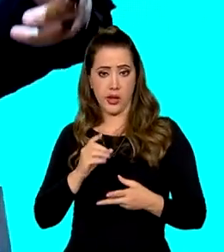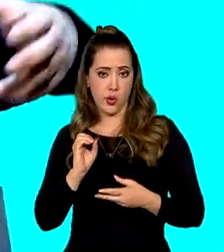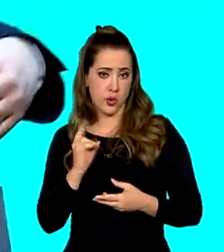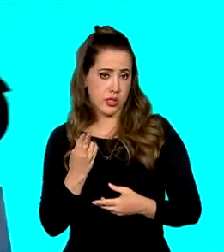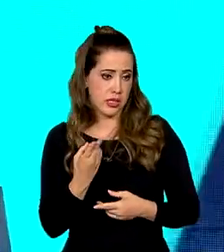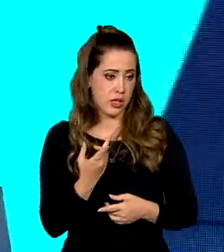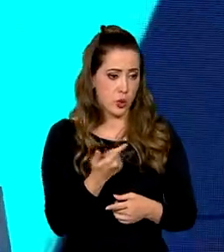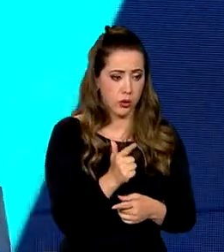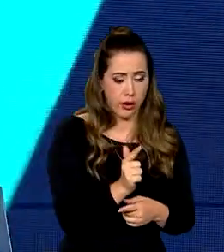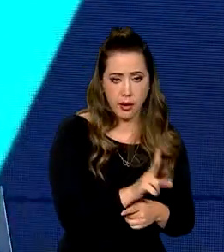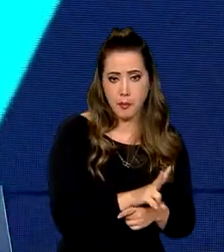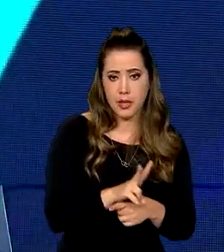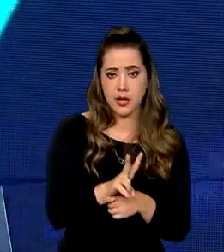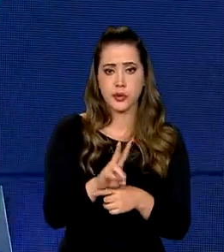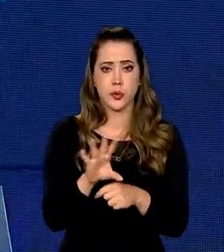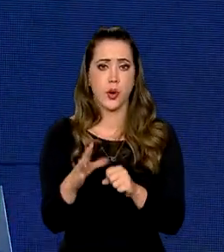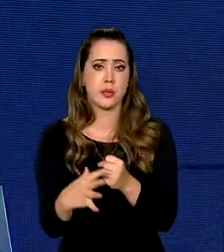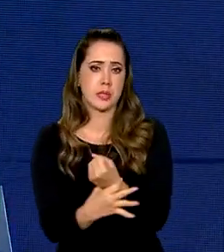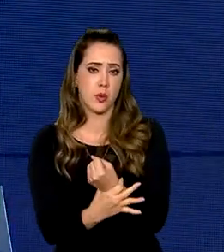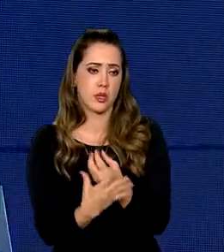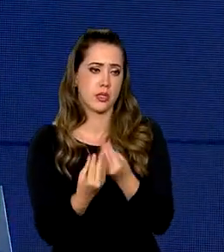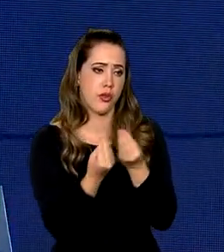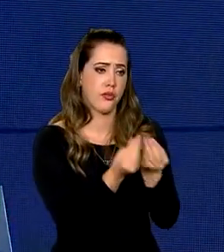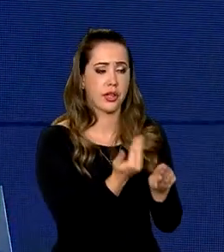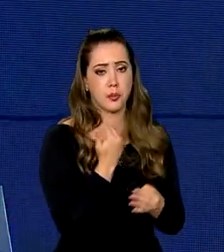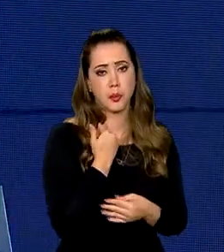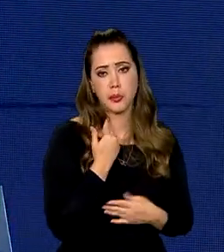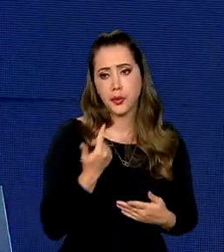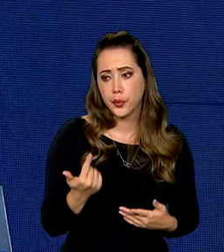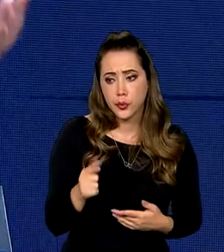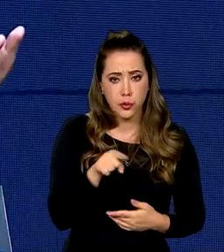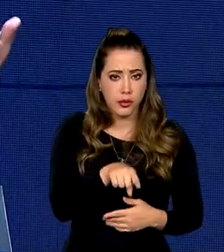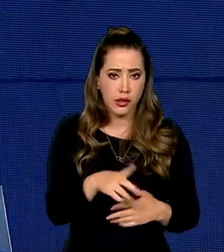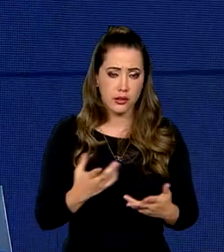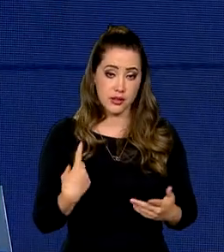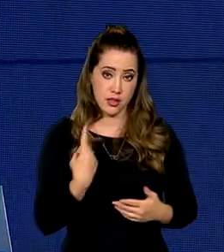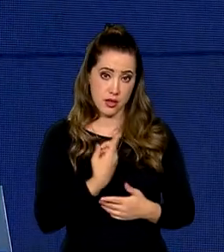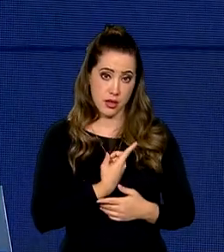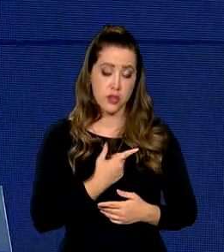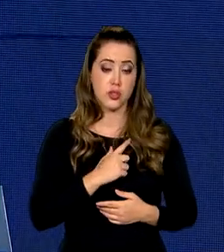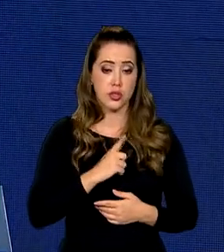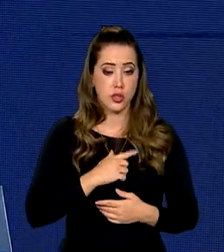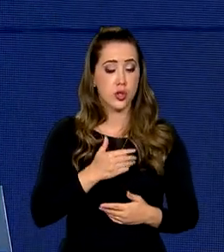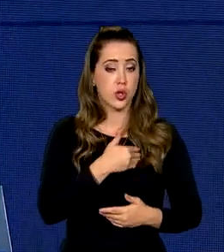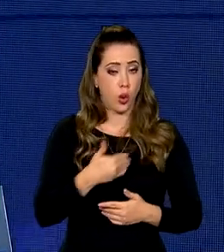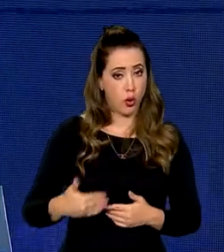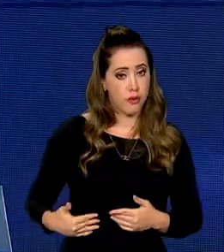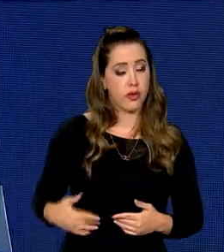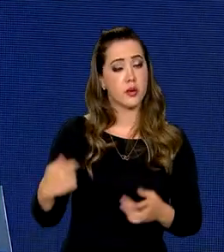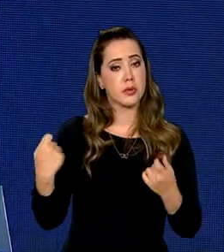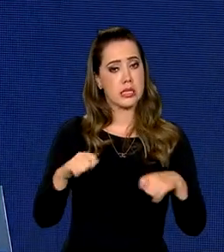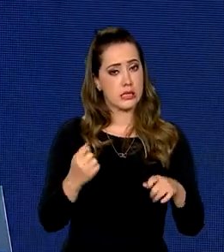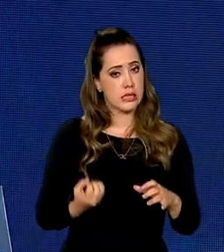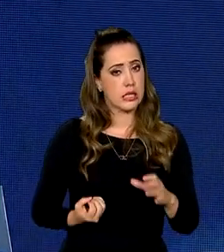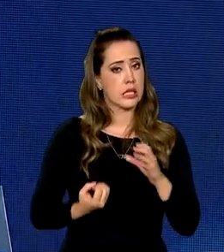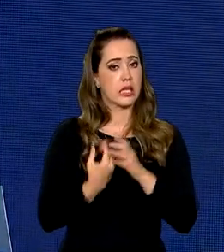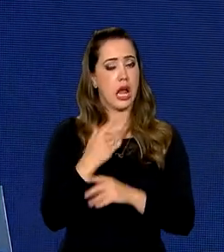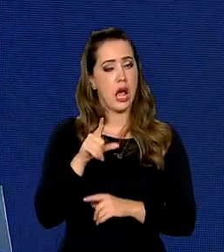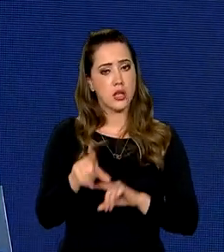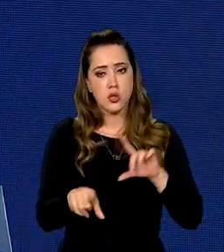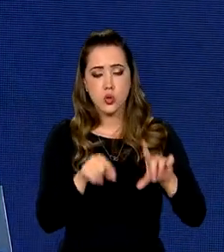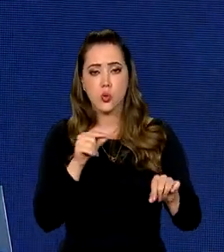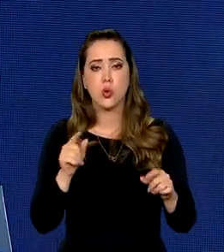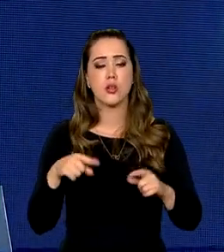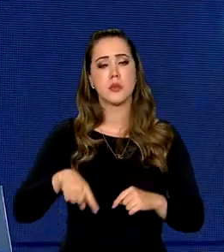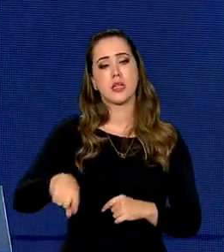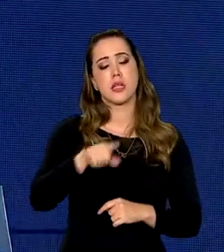para ele, a garantia que ele poderia ter, que ele também não tem. E nós temos, enquanto poder público, de criar essas alternativas